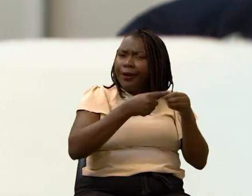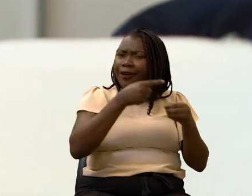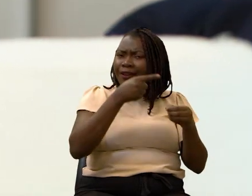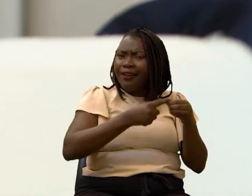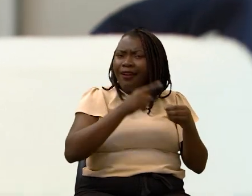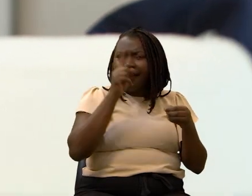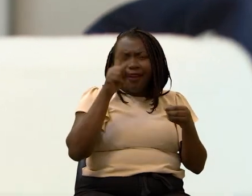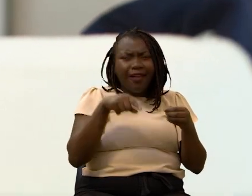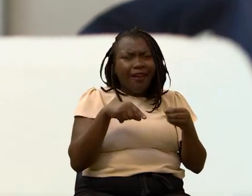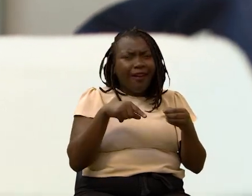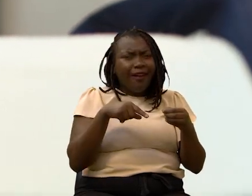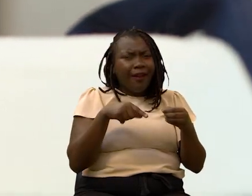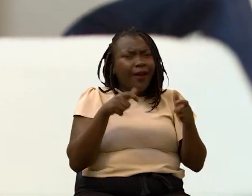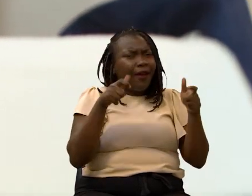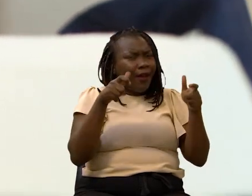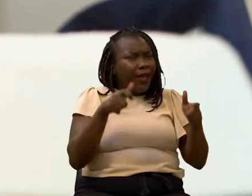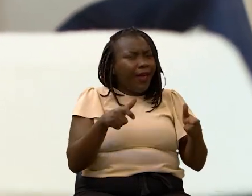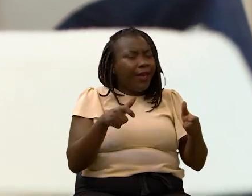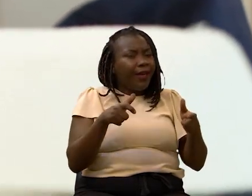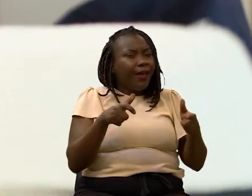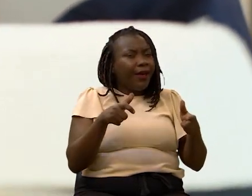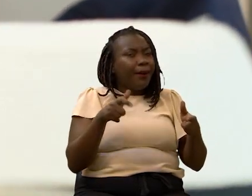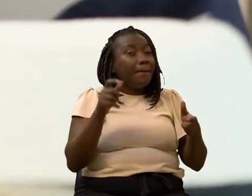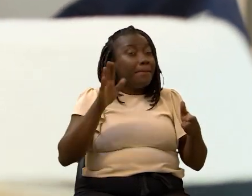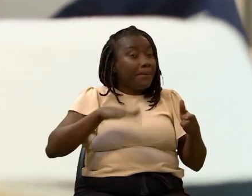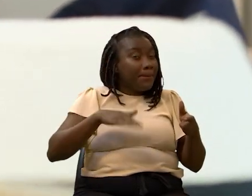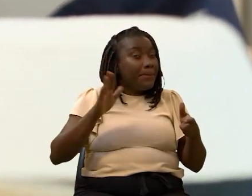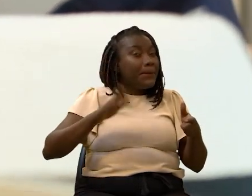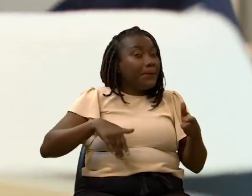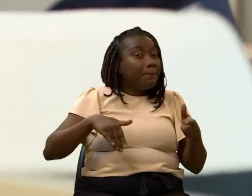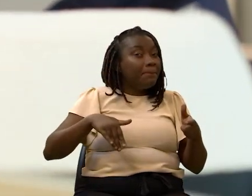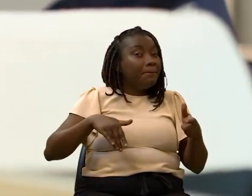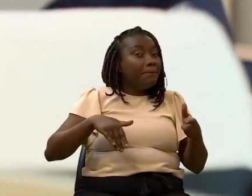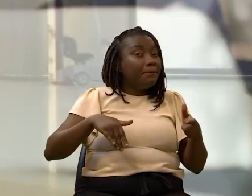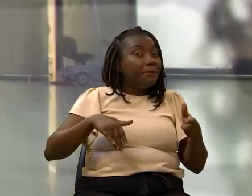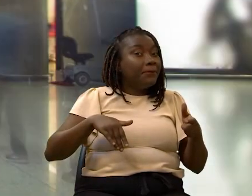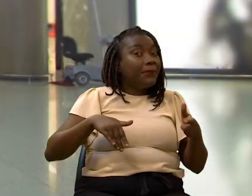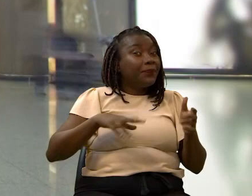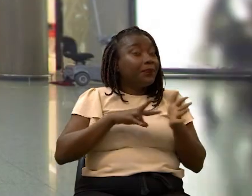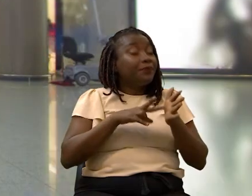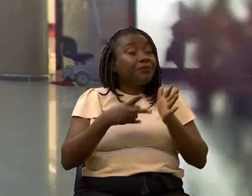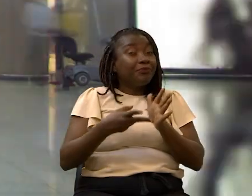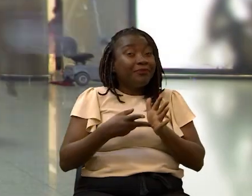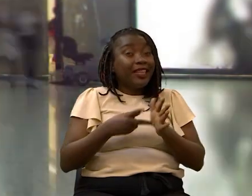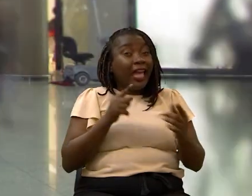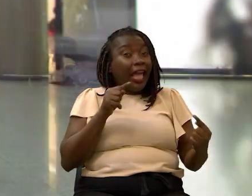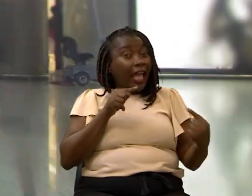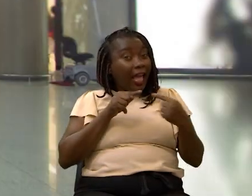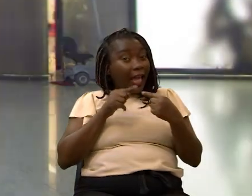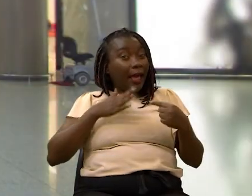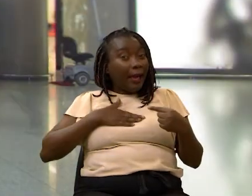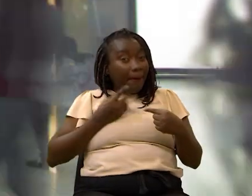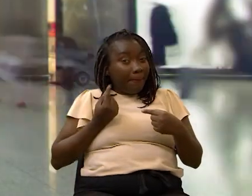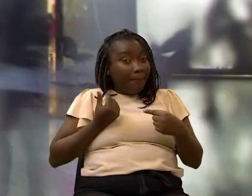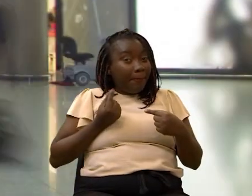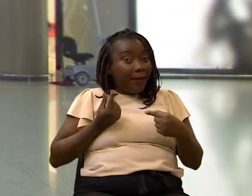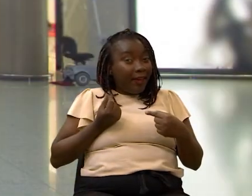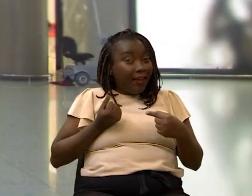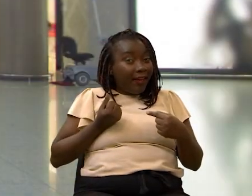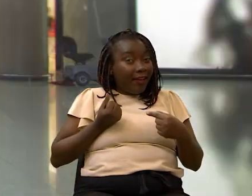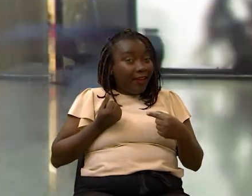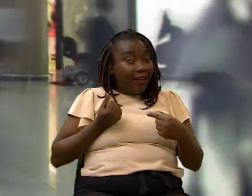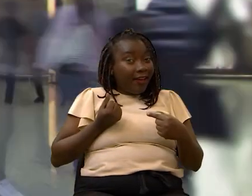cidade, aquele é um local barato, ele está, ou melhor dizendo, ele está dentro das